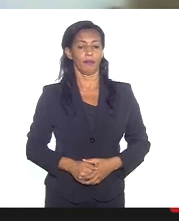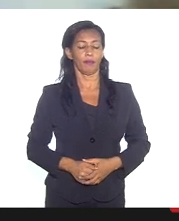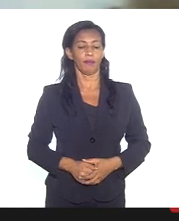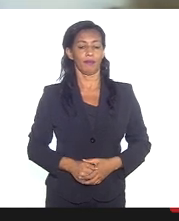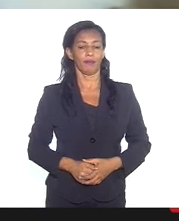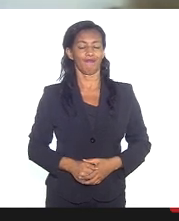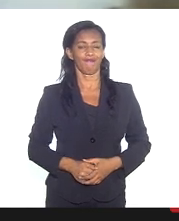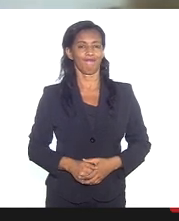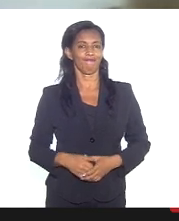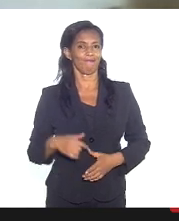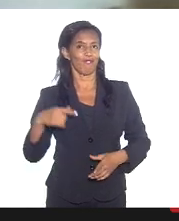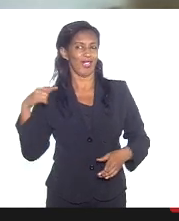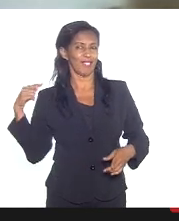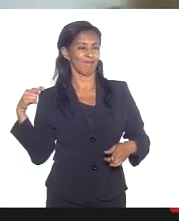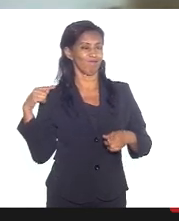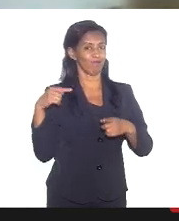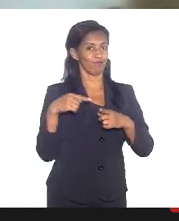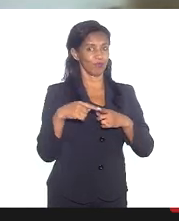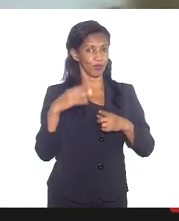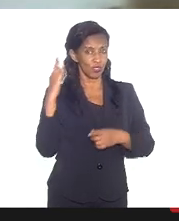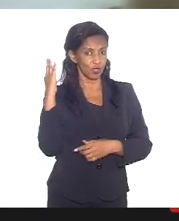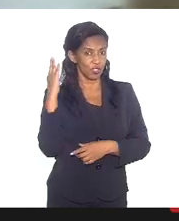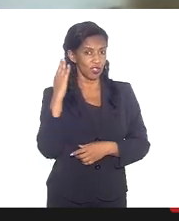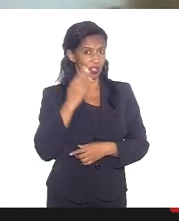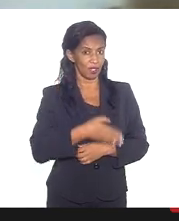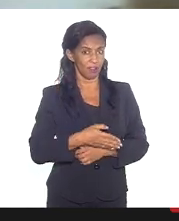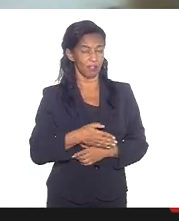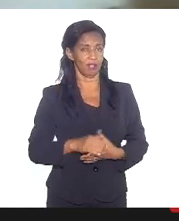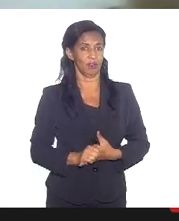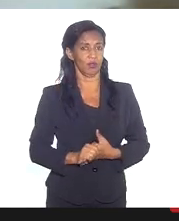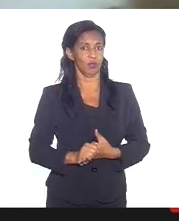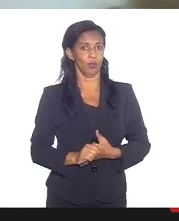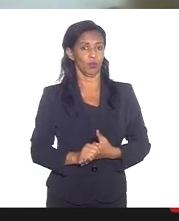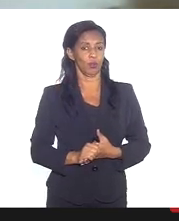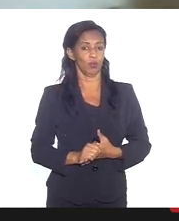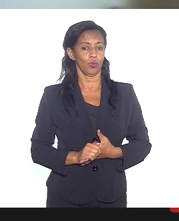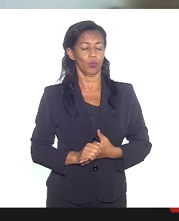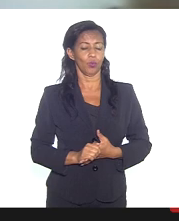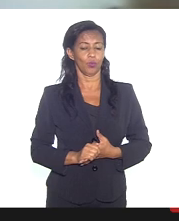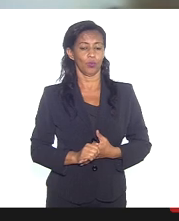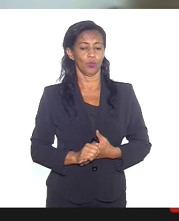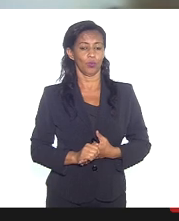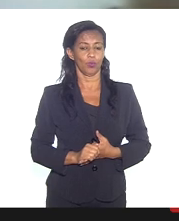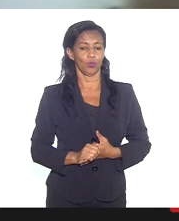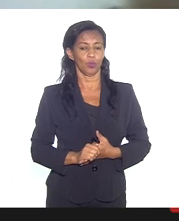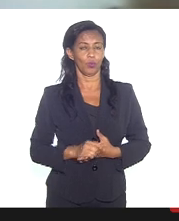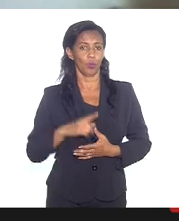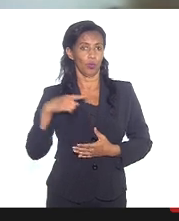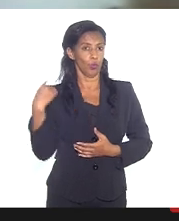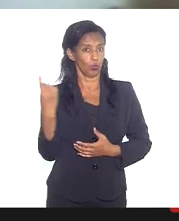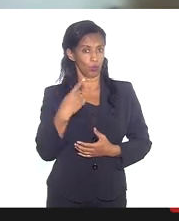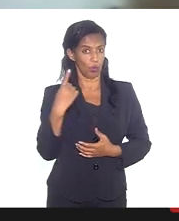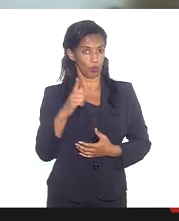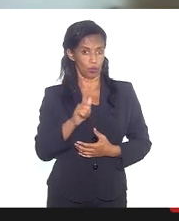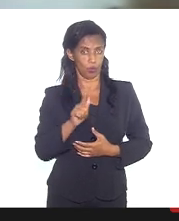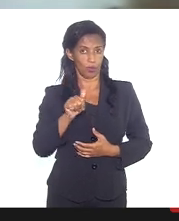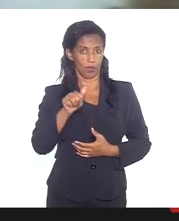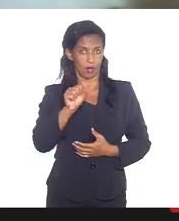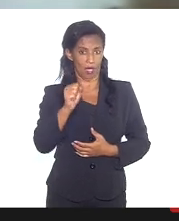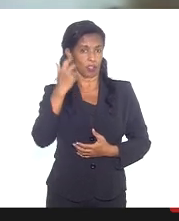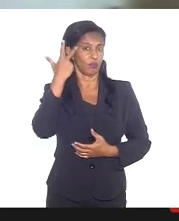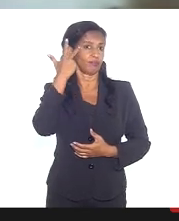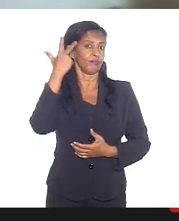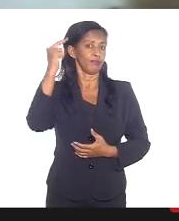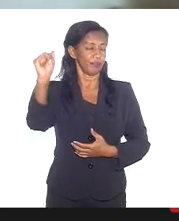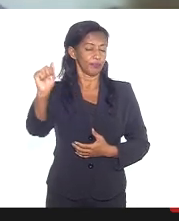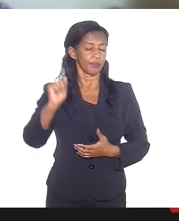vai afetar diretamente o consumo do nosso gás natural,